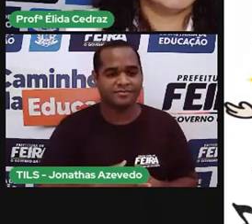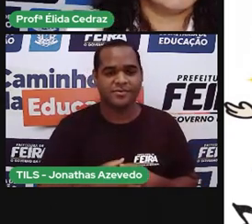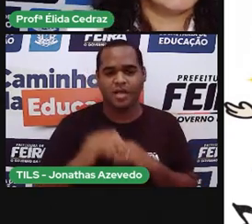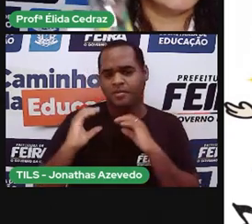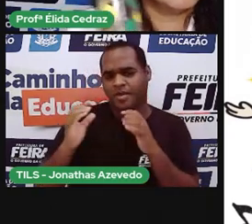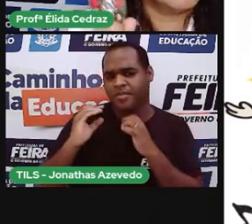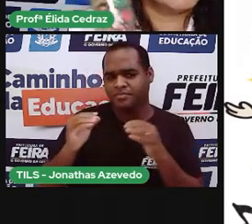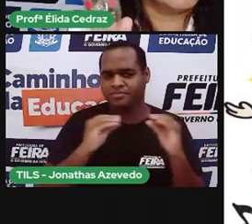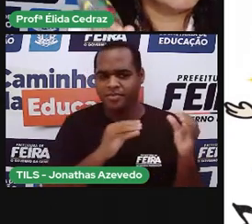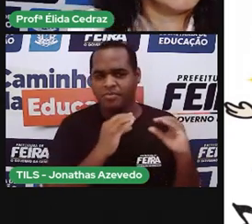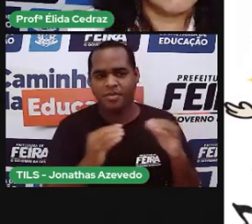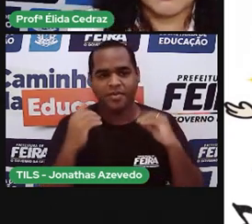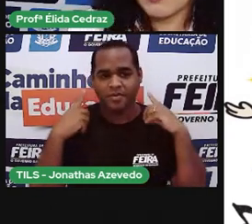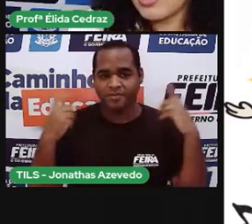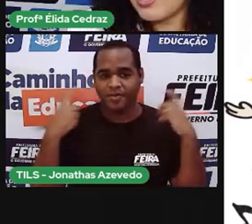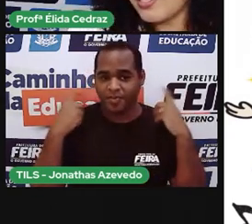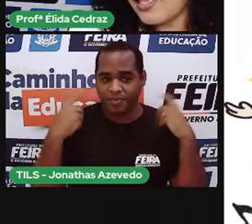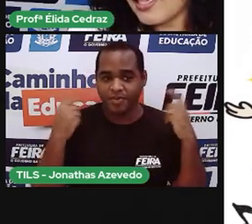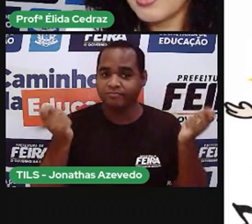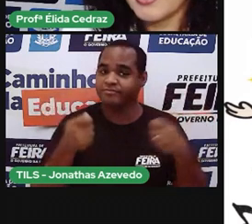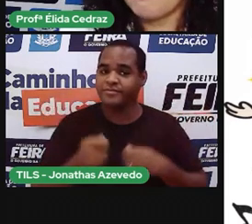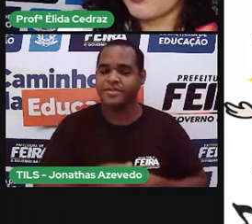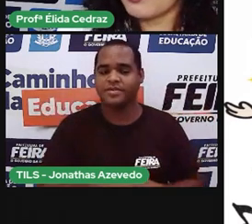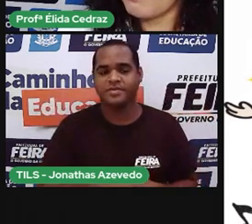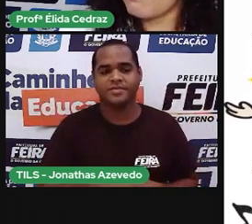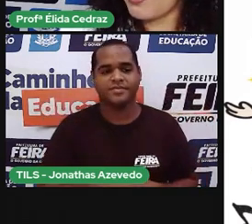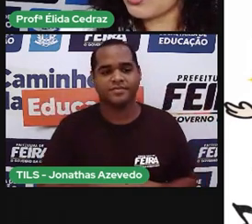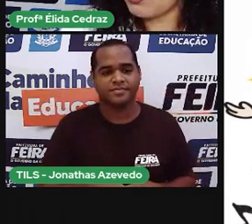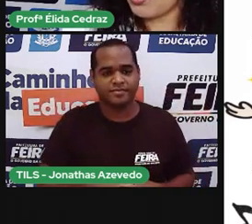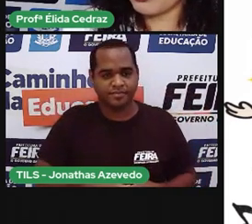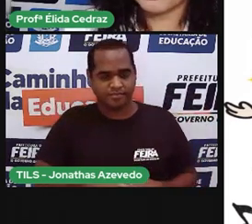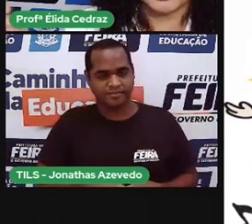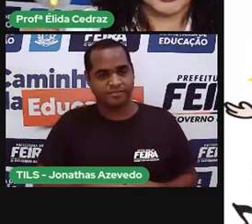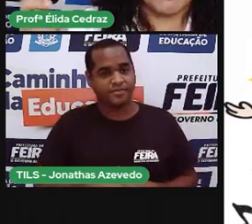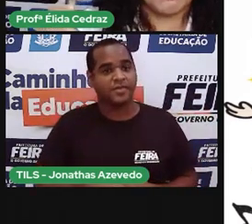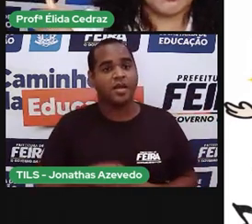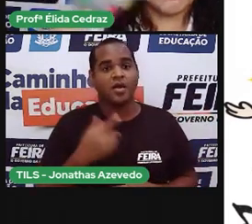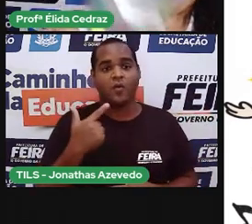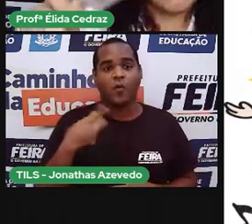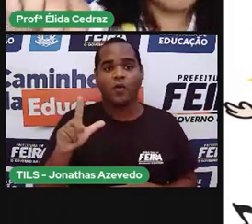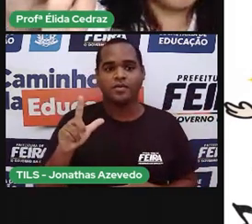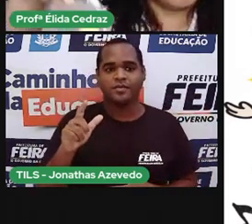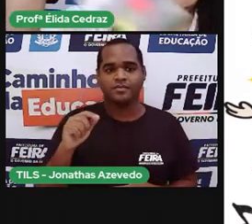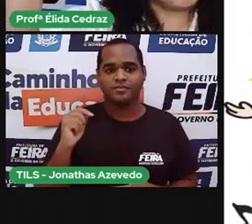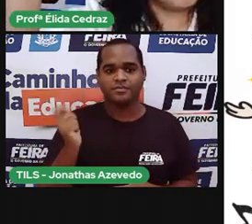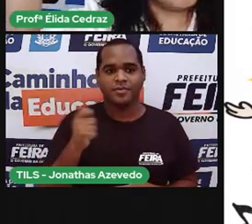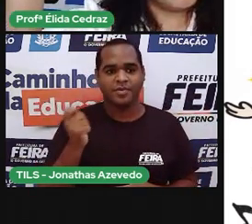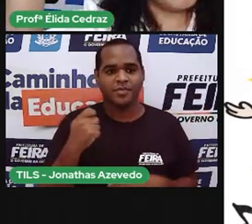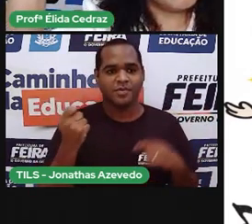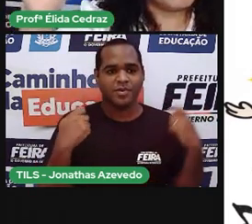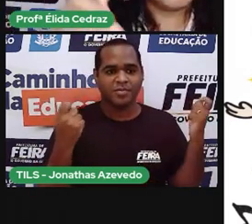E aí fala com a sua mãe fez o outro tipo